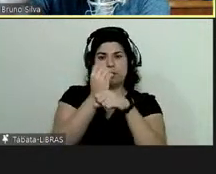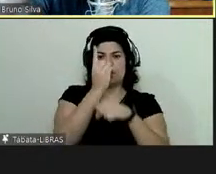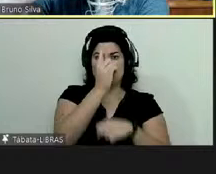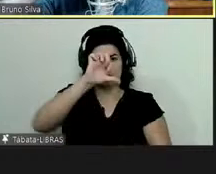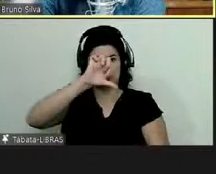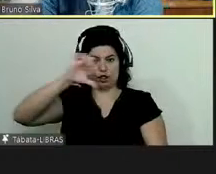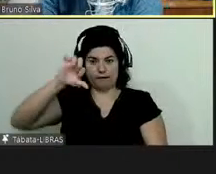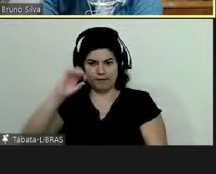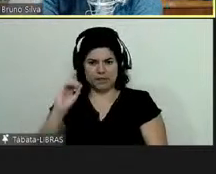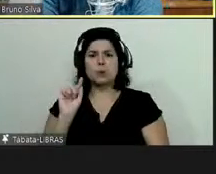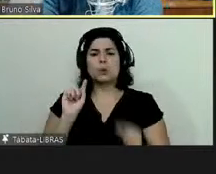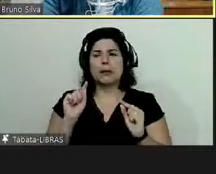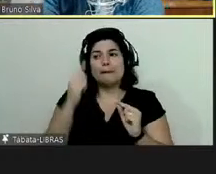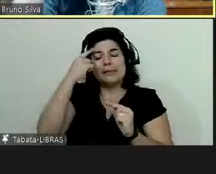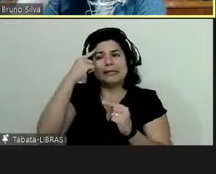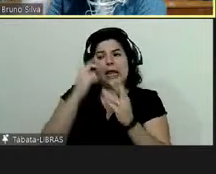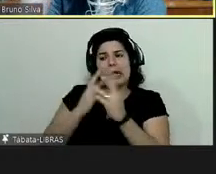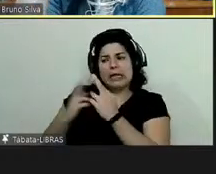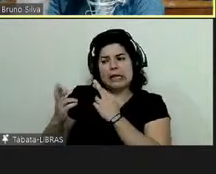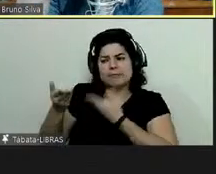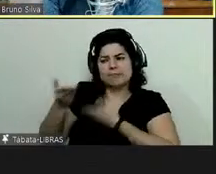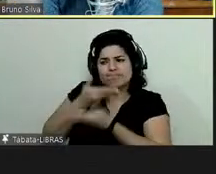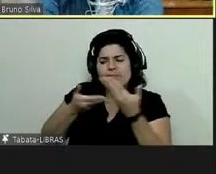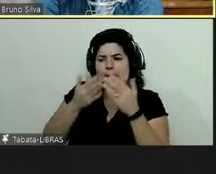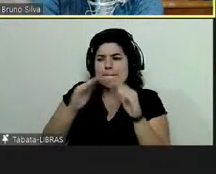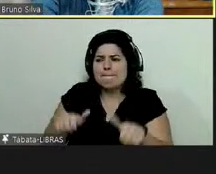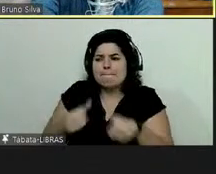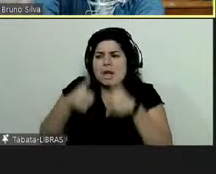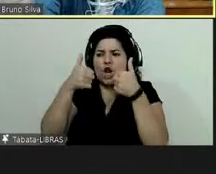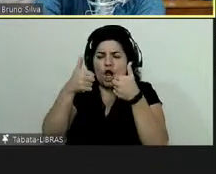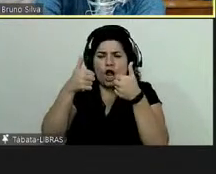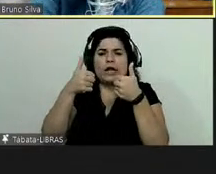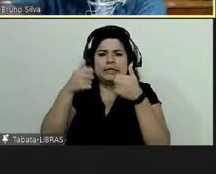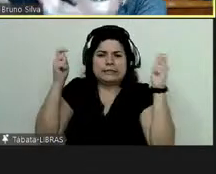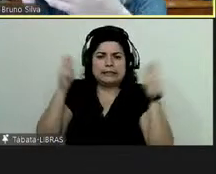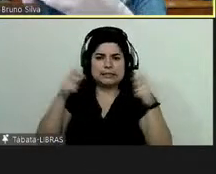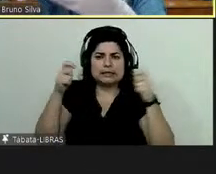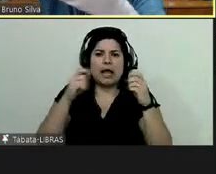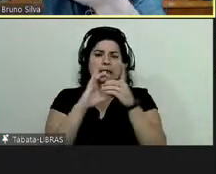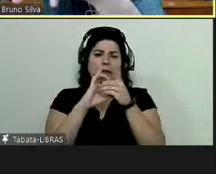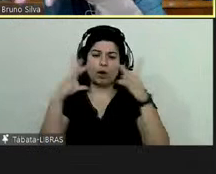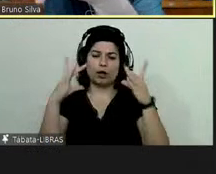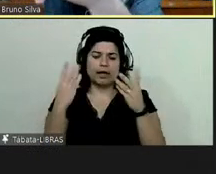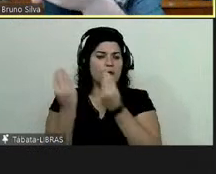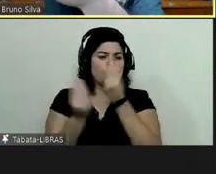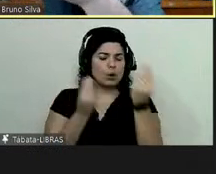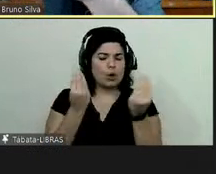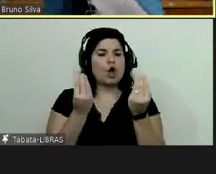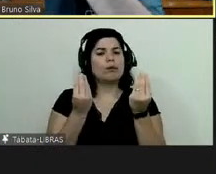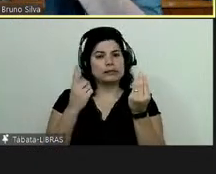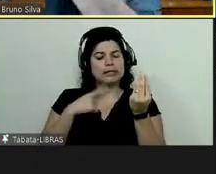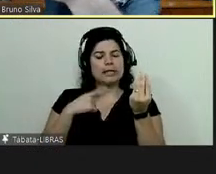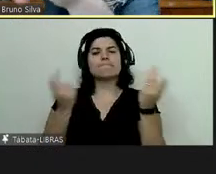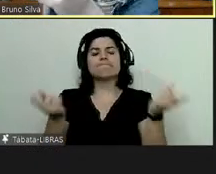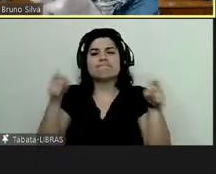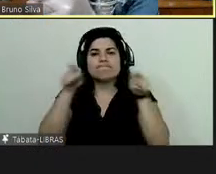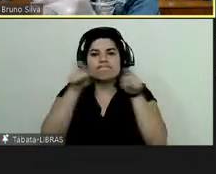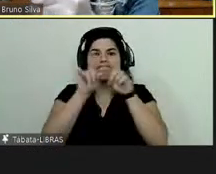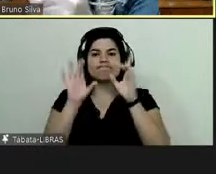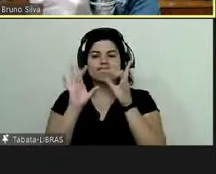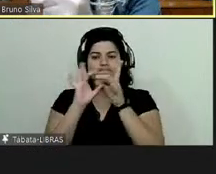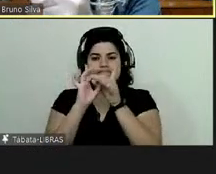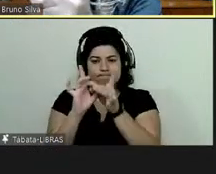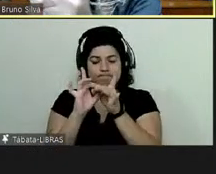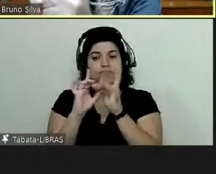nítida relação entre melhoria né ou seja aprofundamento da Democracia viria de mãos dadas viria junto